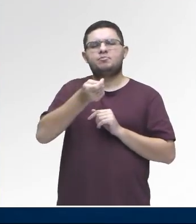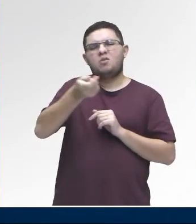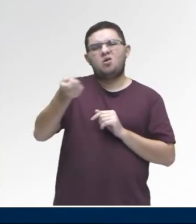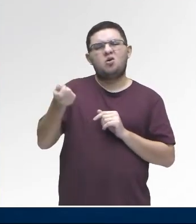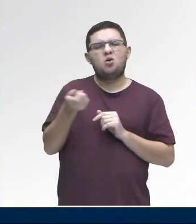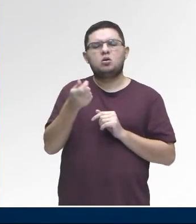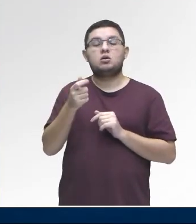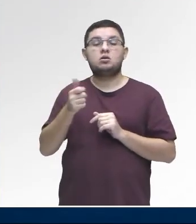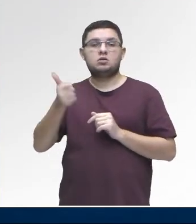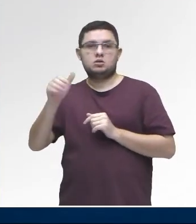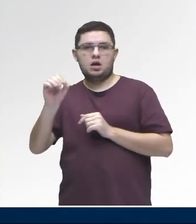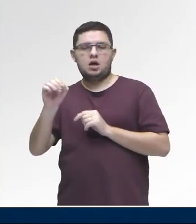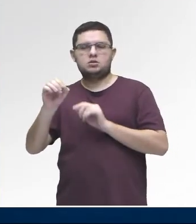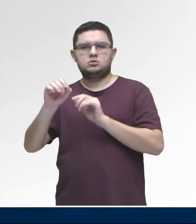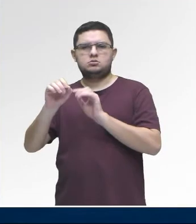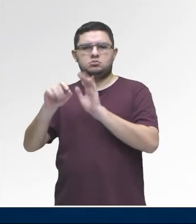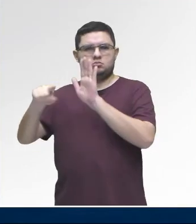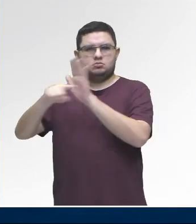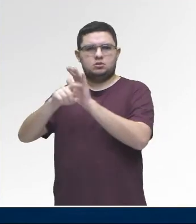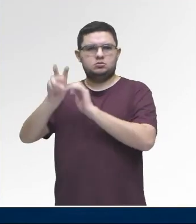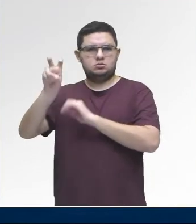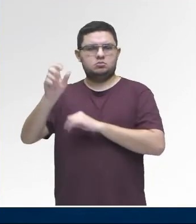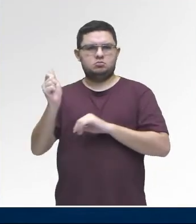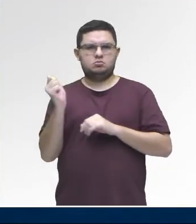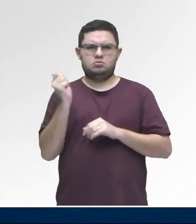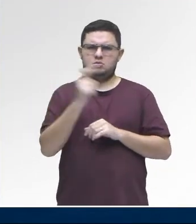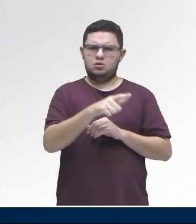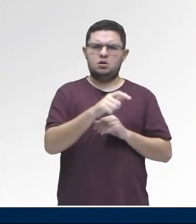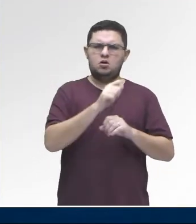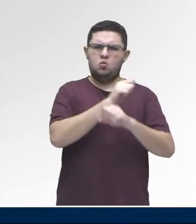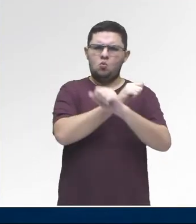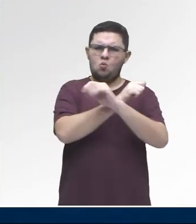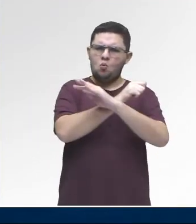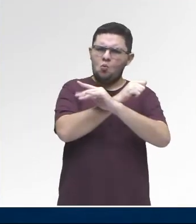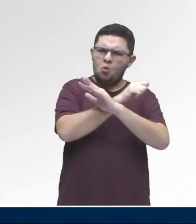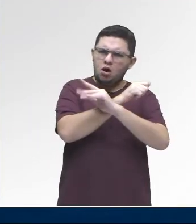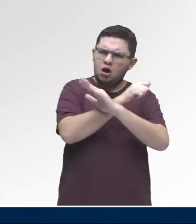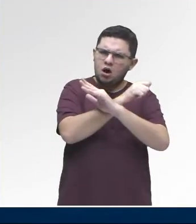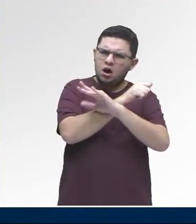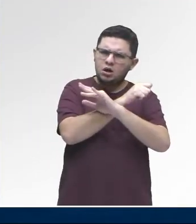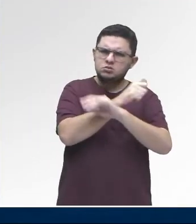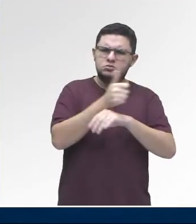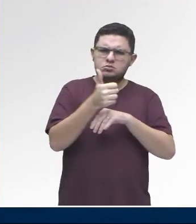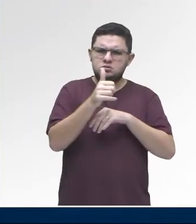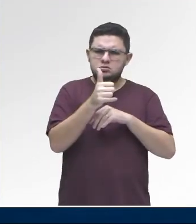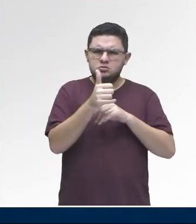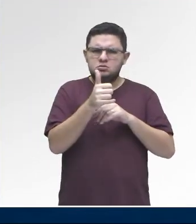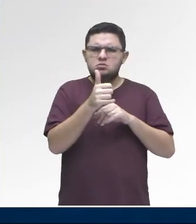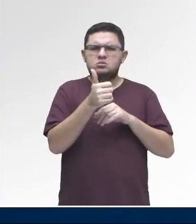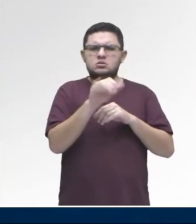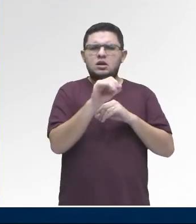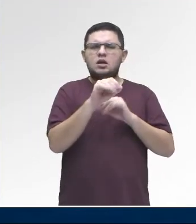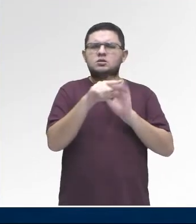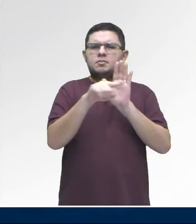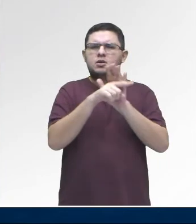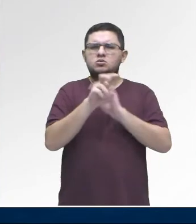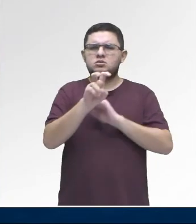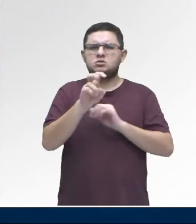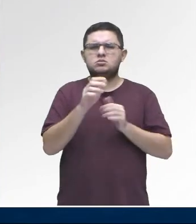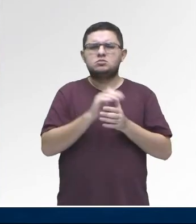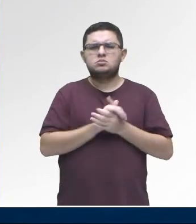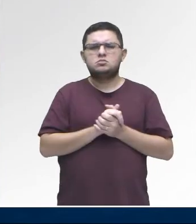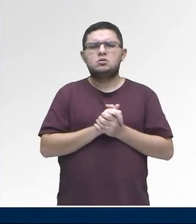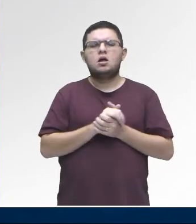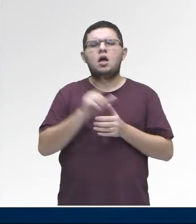a sua constante, né, de ionização for menor que 10 a menos 5, eu vou ter um ácido